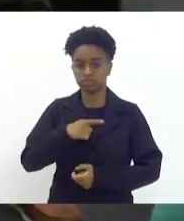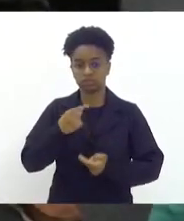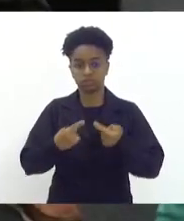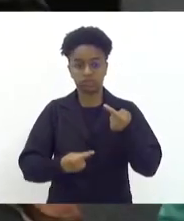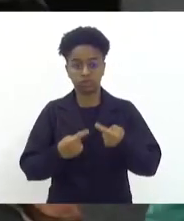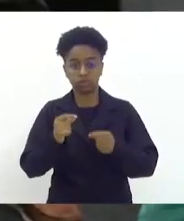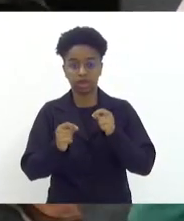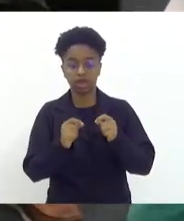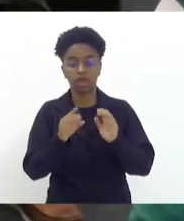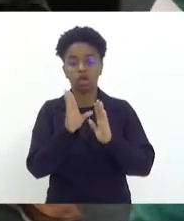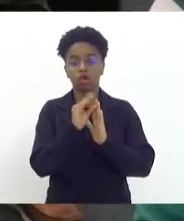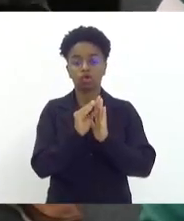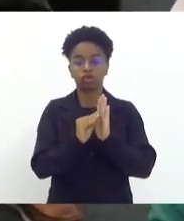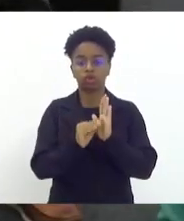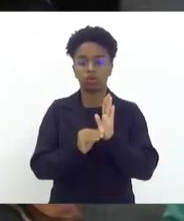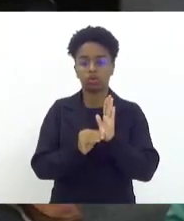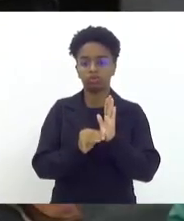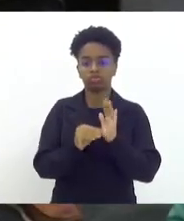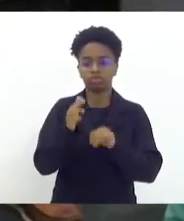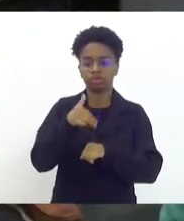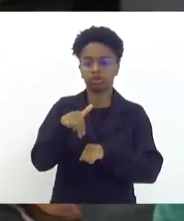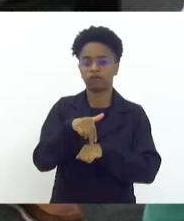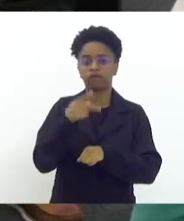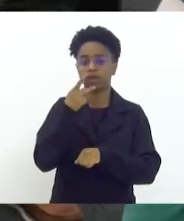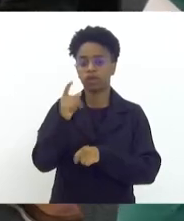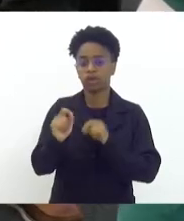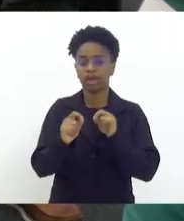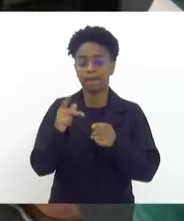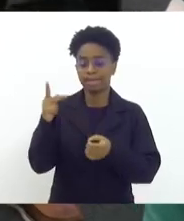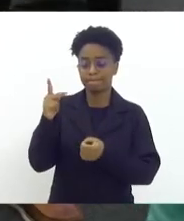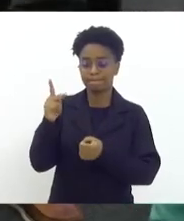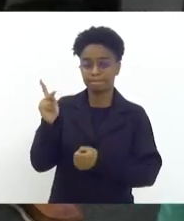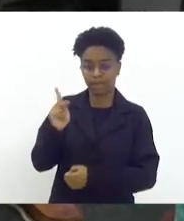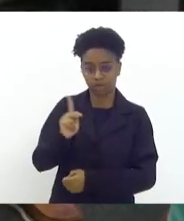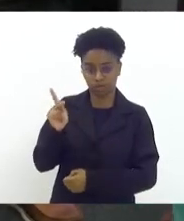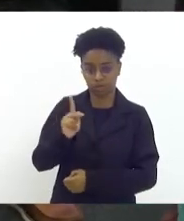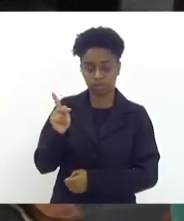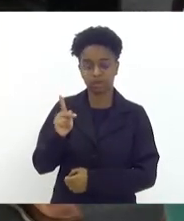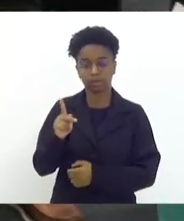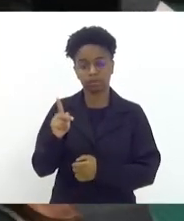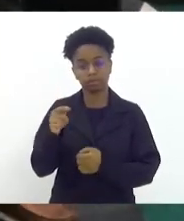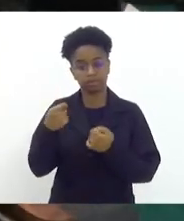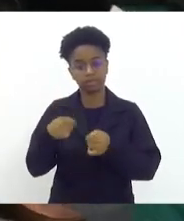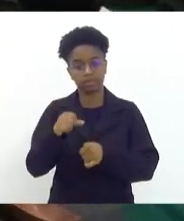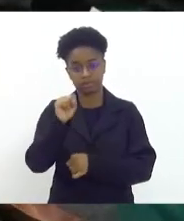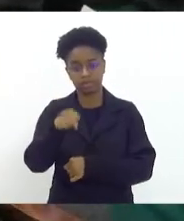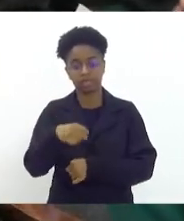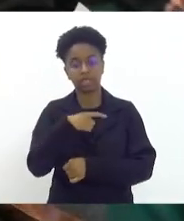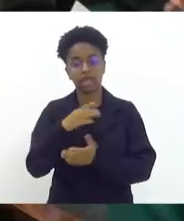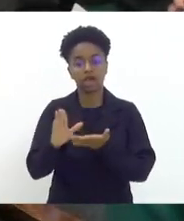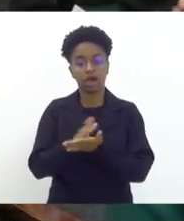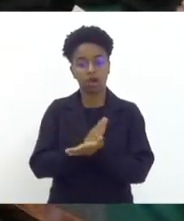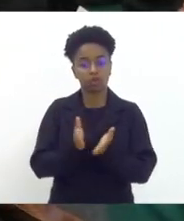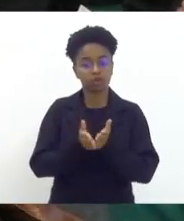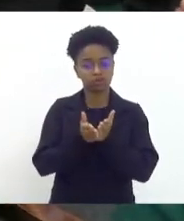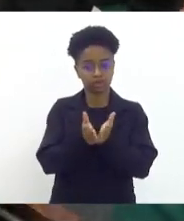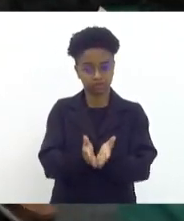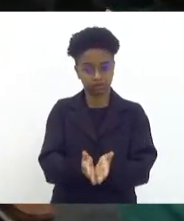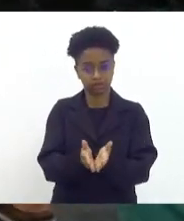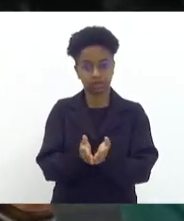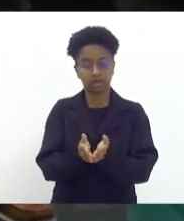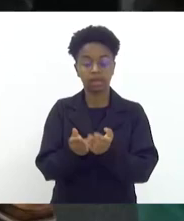de conteúdo nacional que diz que a Petrobras Tem sim que uma parte de navios de plataformas